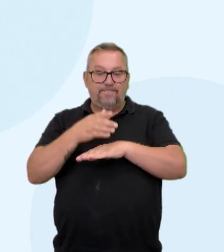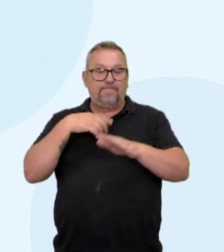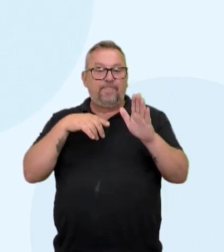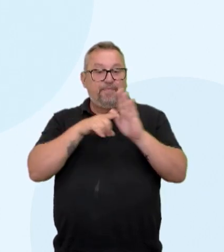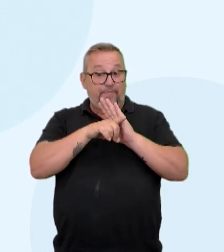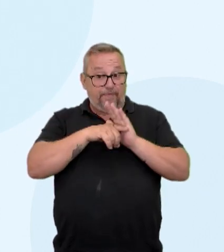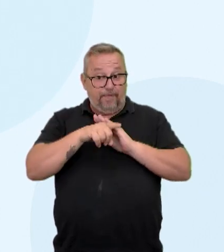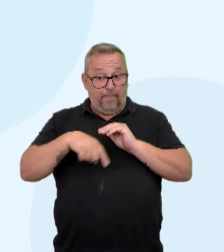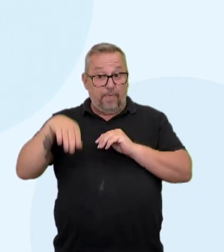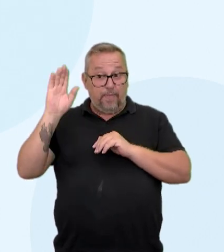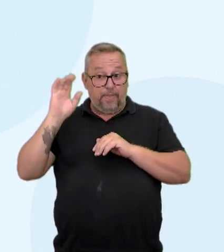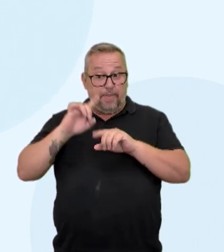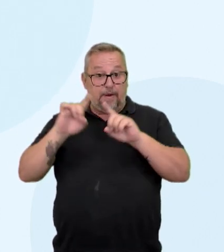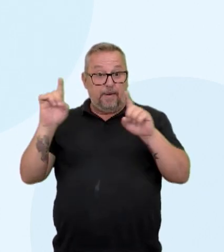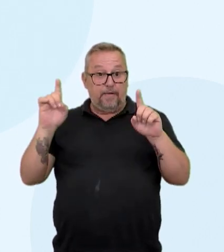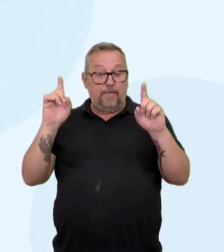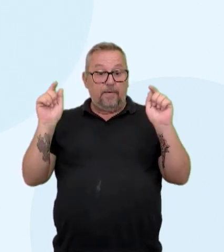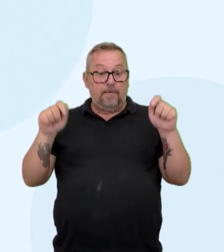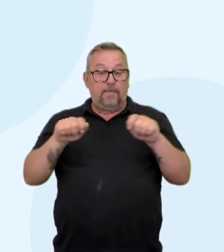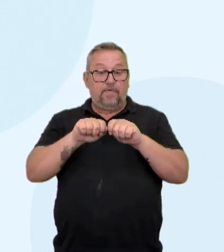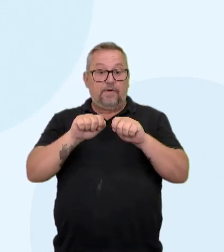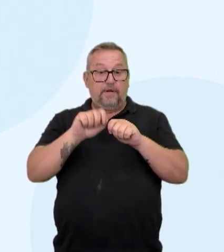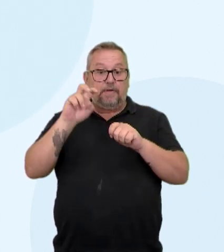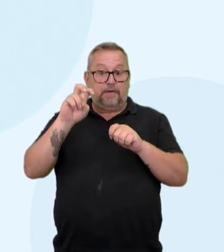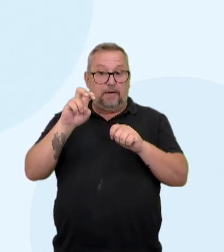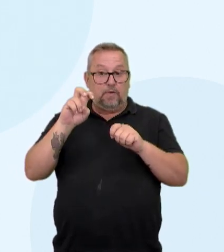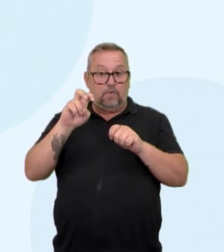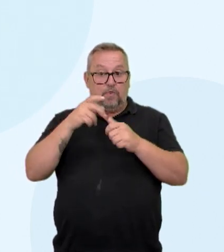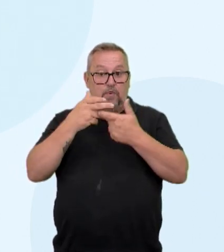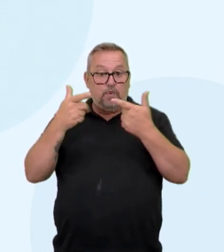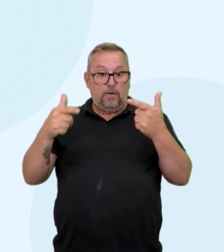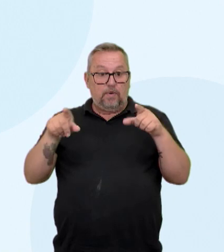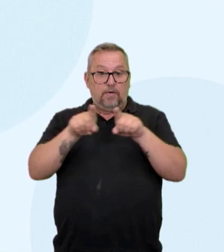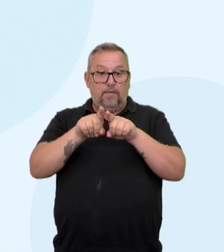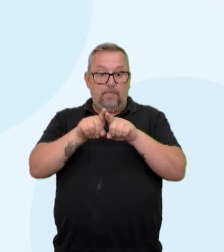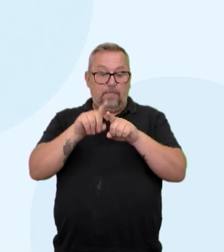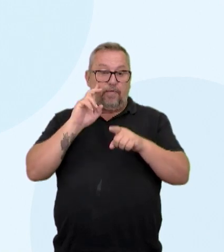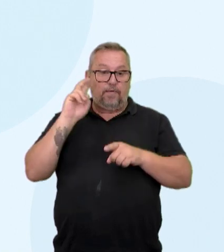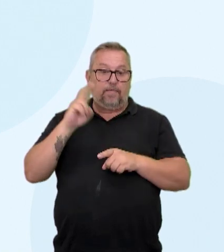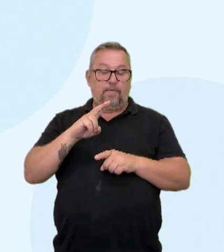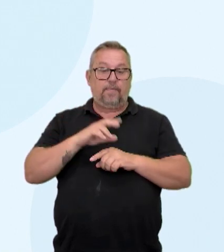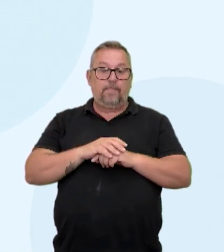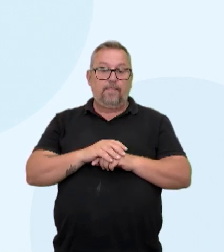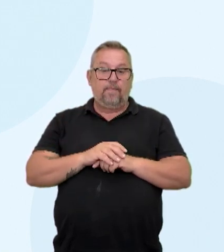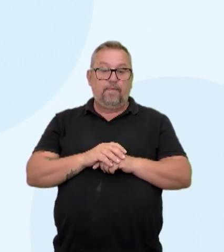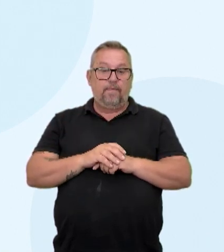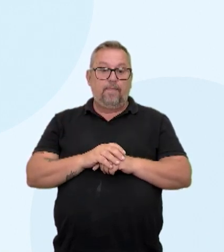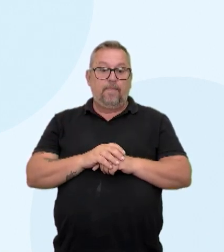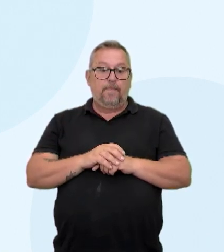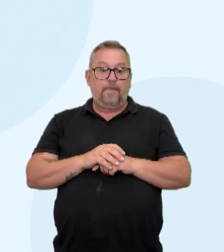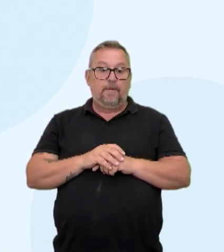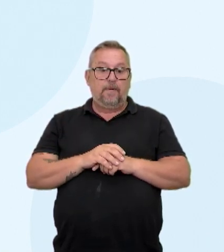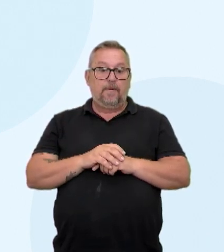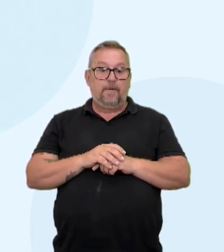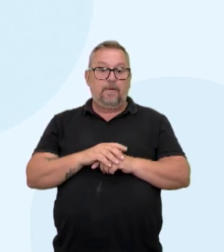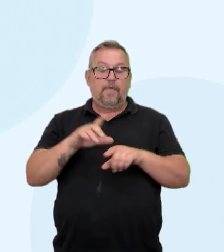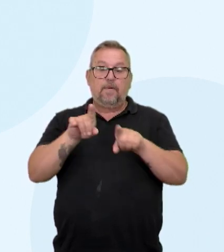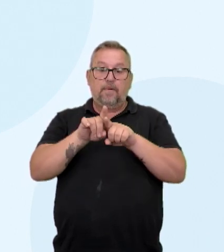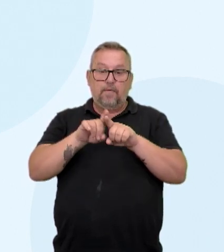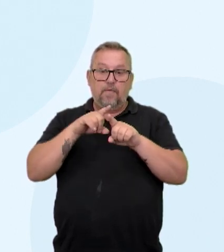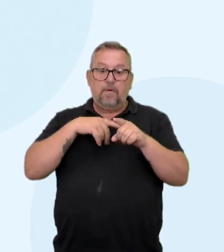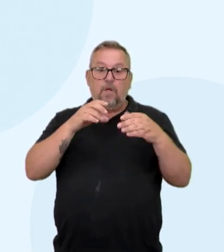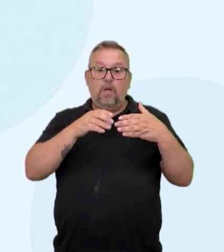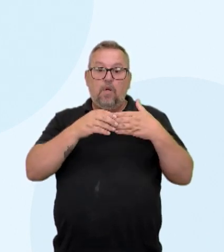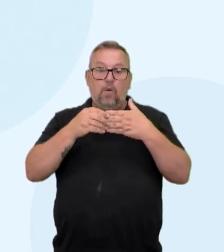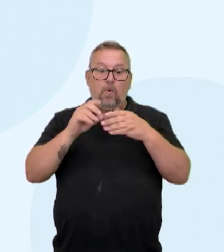pesquisarem mais. Para isso propusemos 5 questões que deveriam ser feitas ali e respondidas a partir da análise, com o intuito de